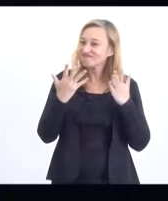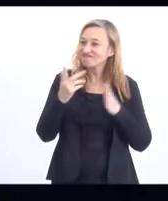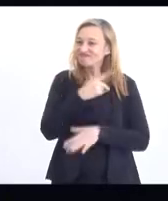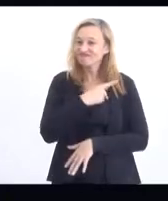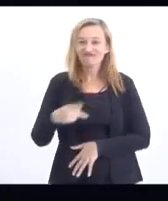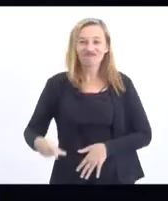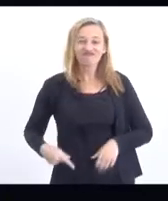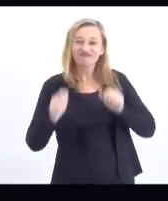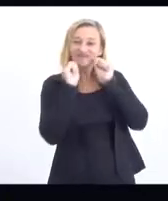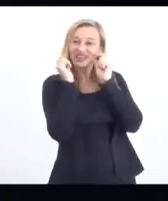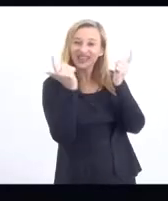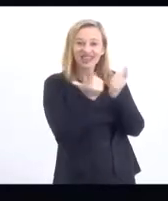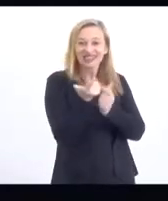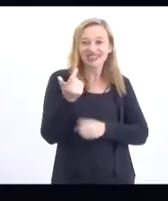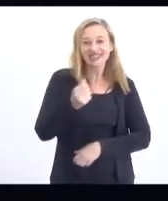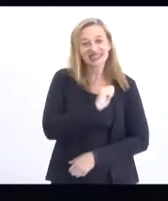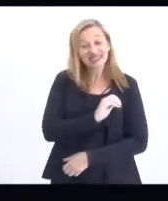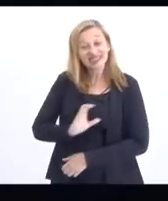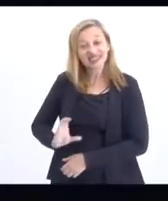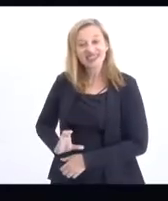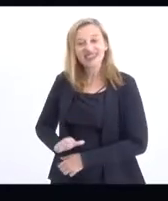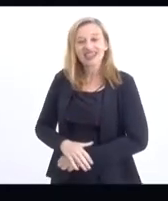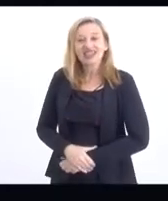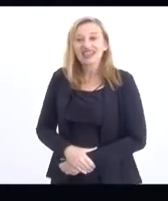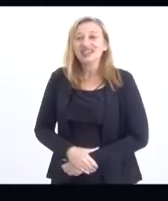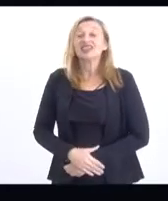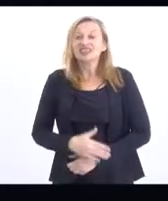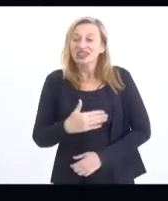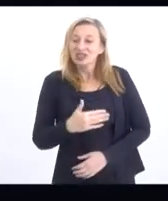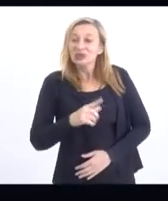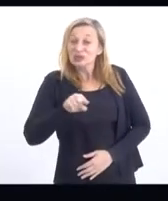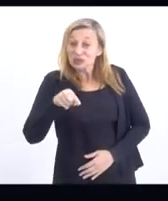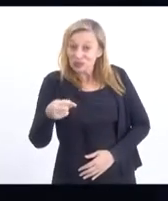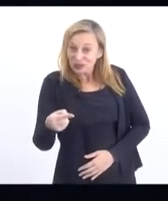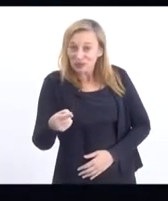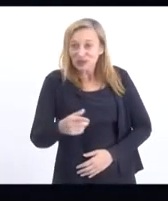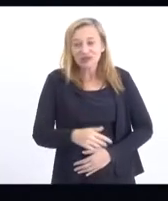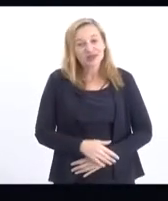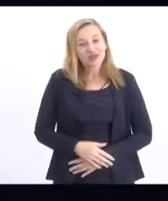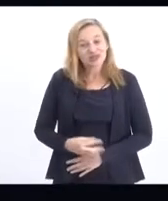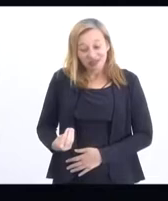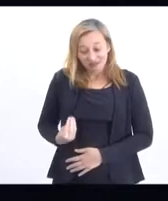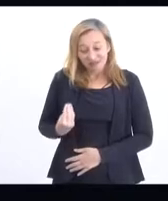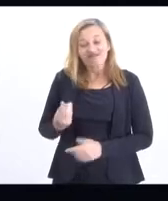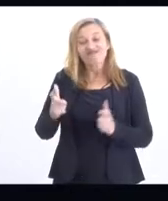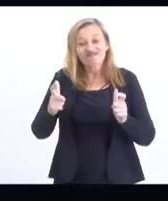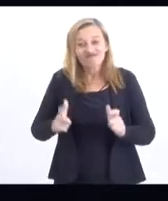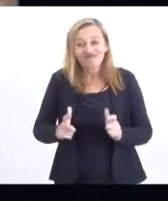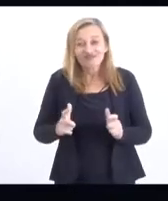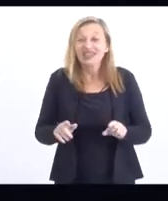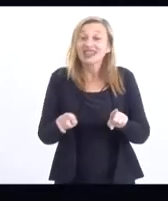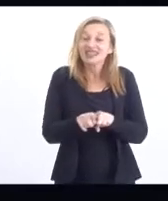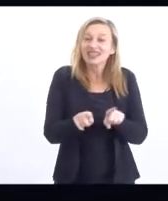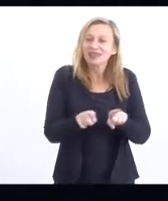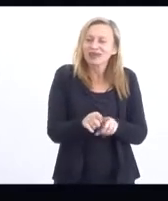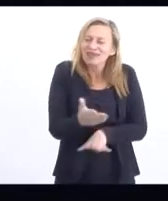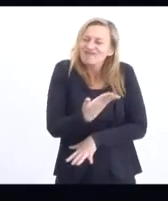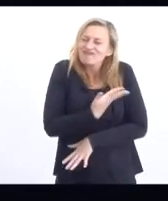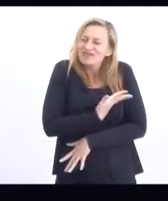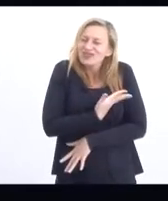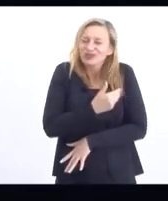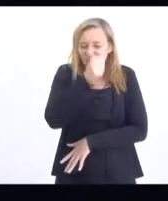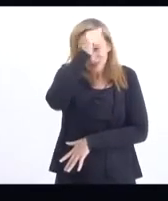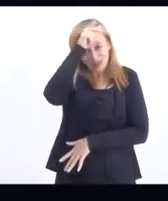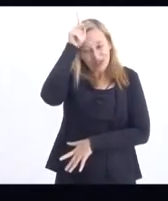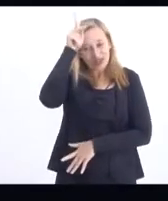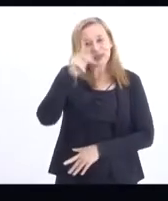da Assembleia, André Siciliano. Eu cumprimento os demais aqui e cumprimento também os meus colegas